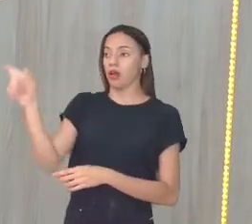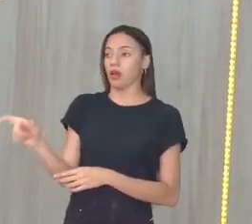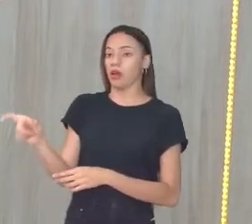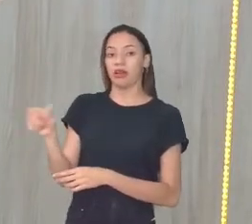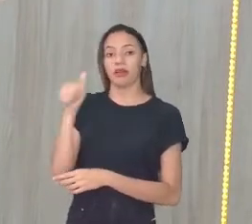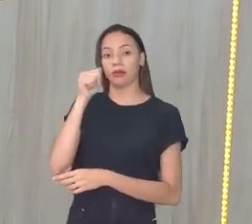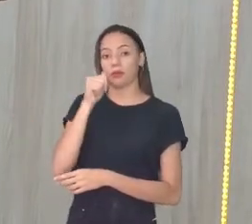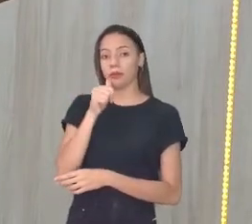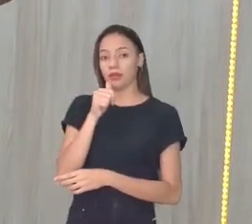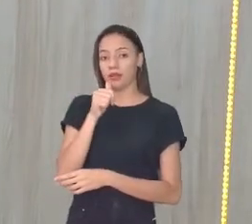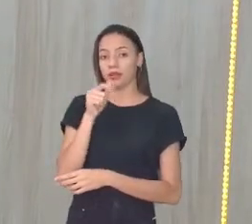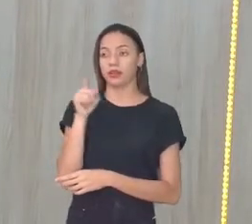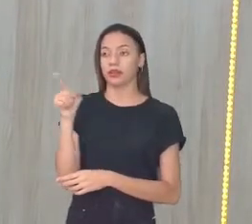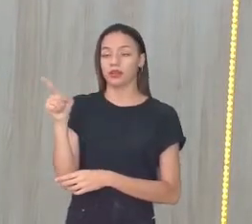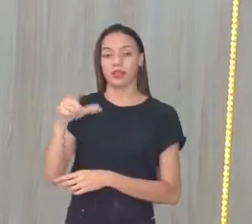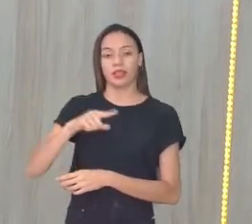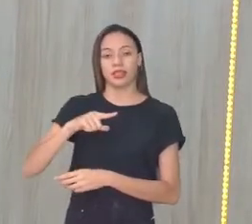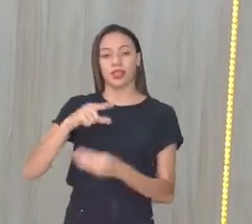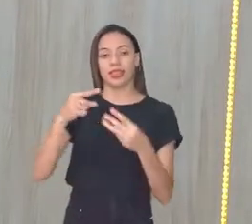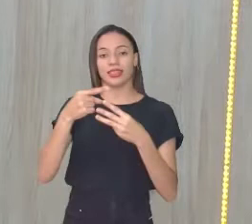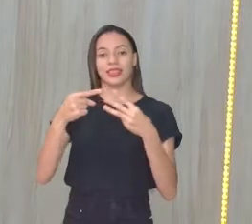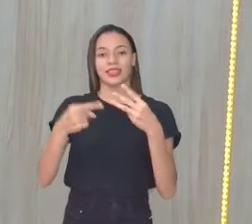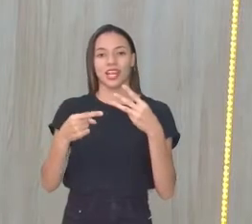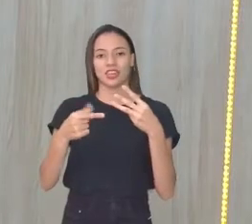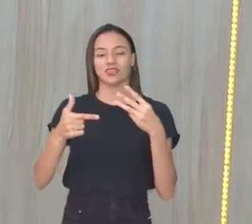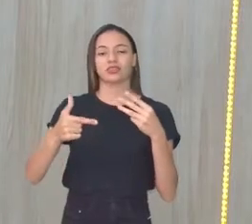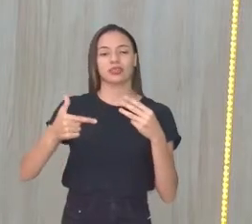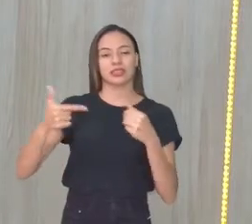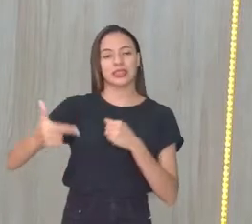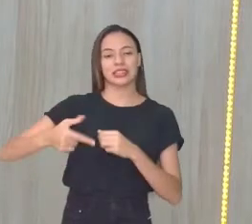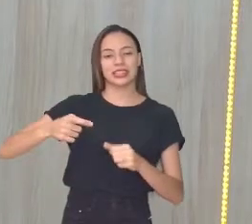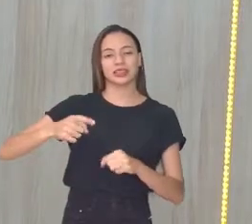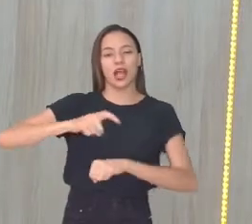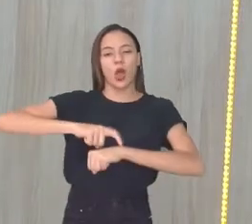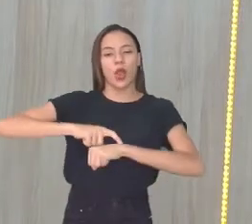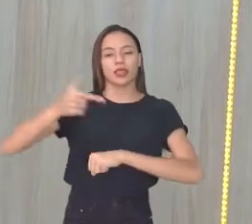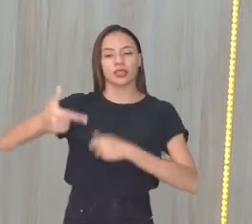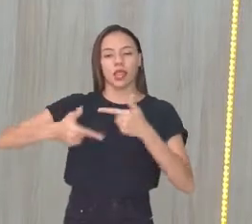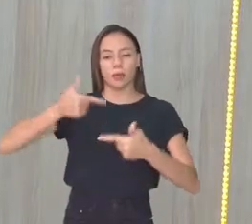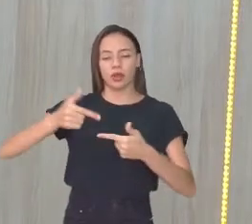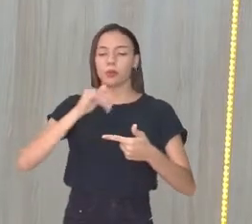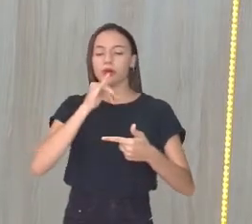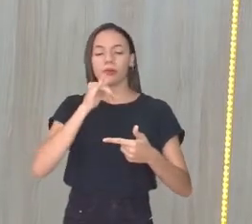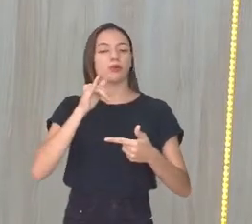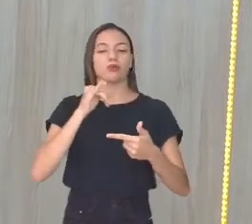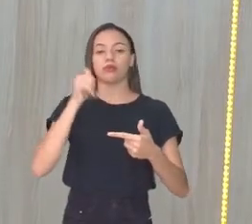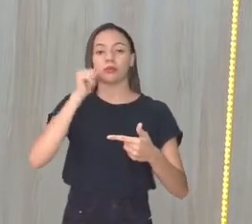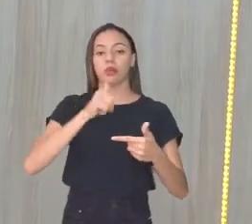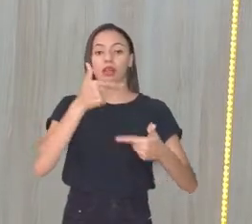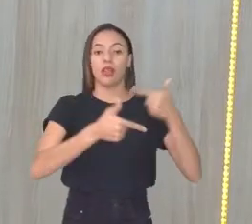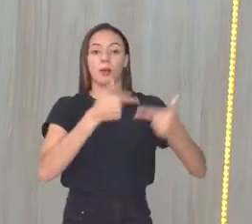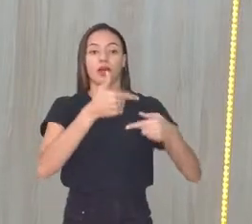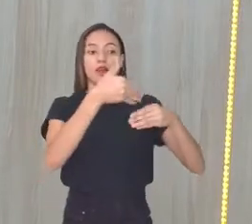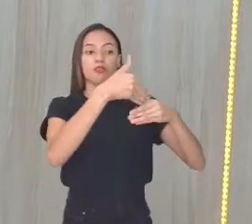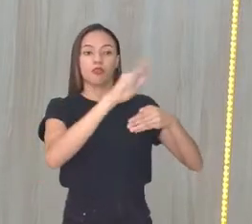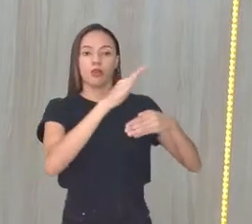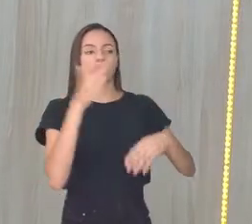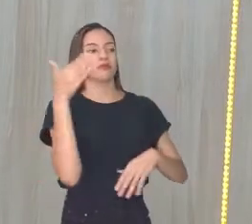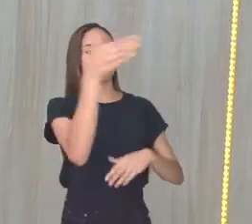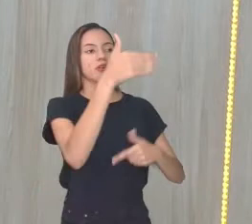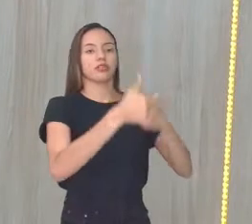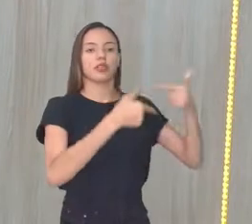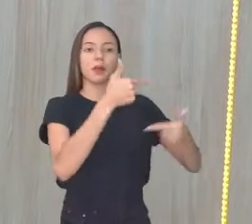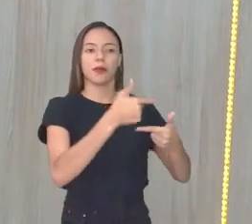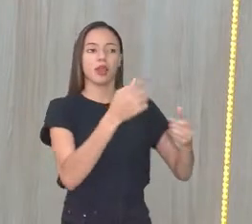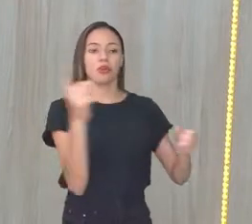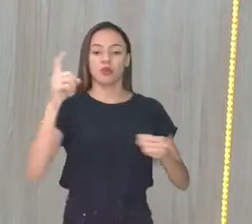tem 3 expedientes, né? A mulher que trabalha fora, ela vai para o trabalho,